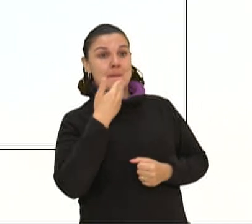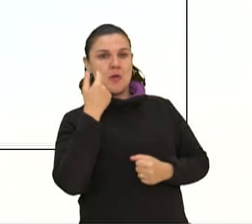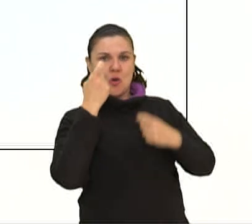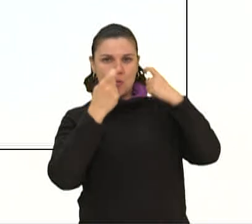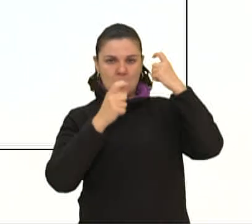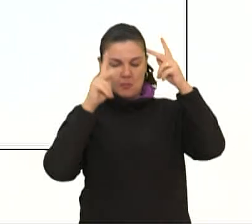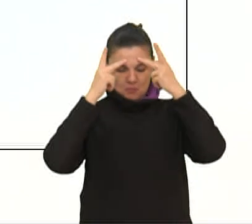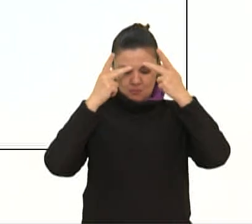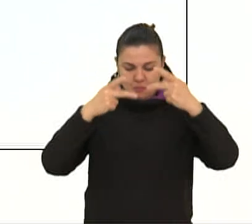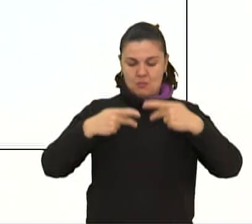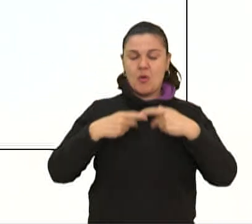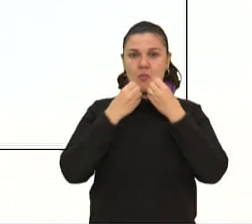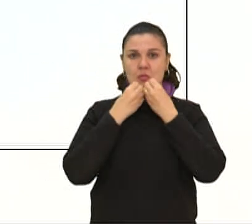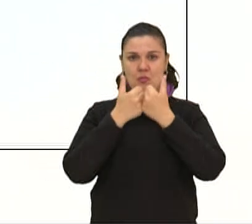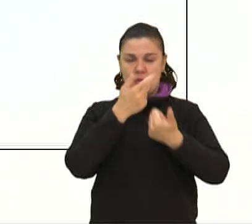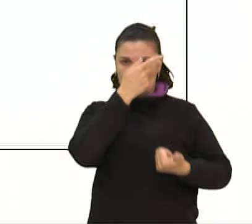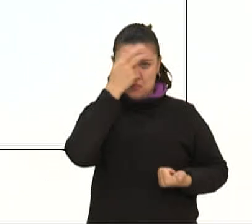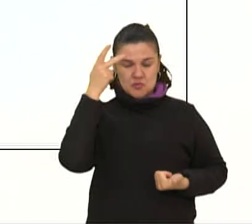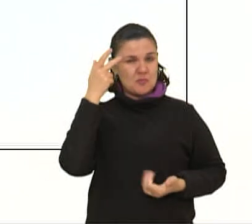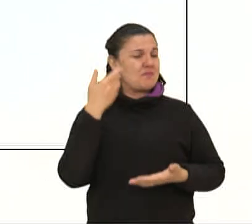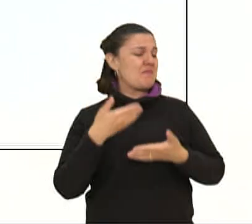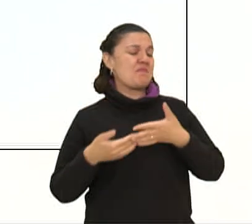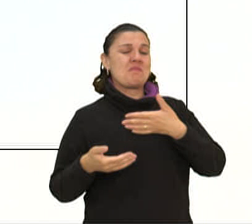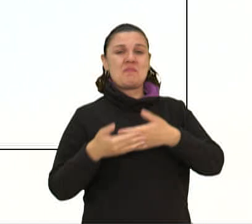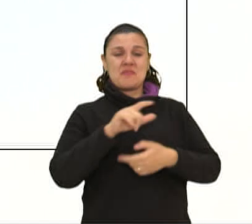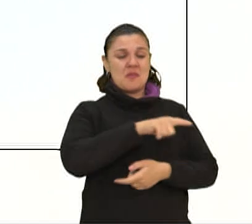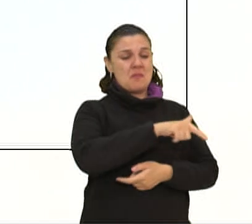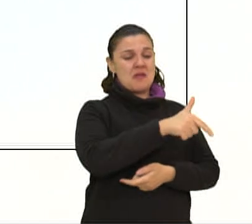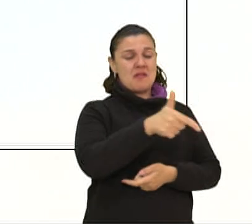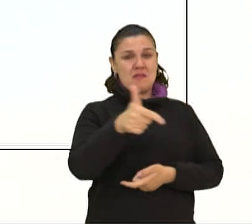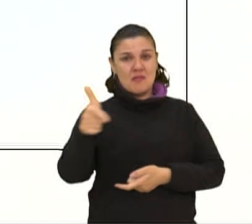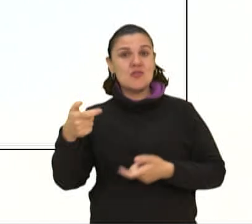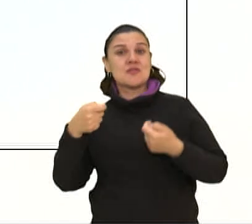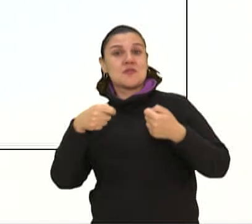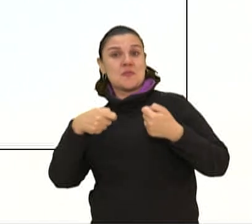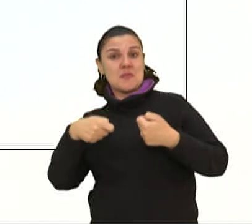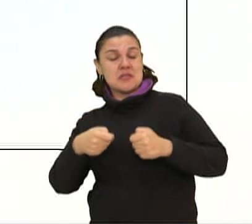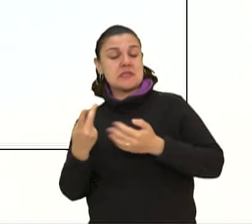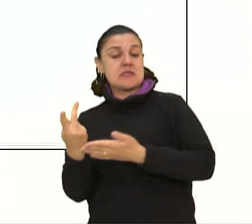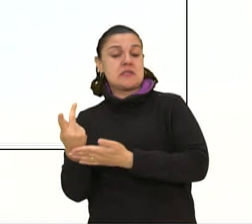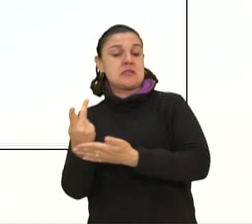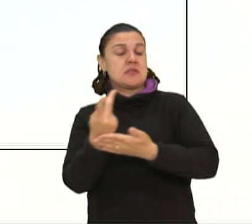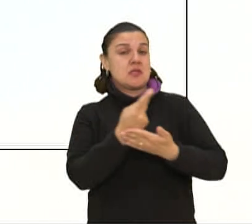Marco Aurélio. Entendido? Vejamos uma possibilidade de resposta.